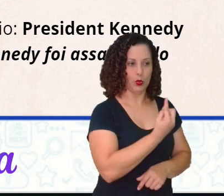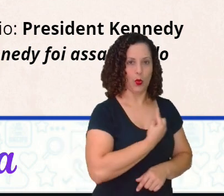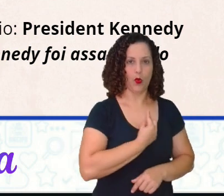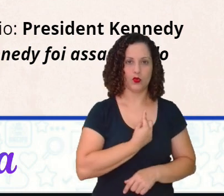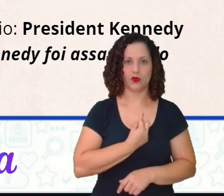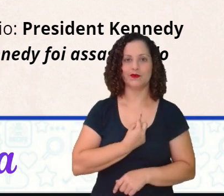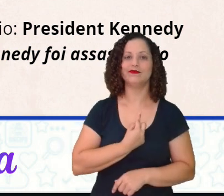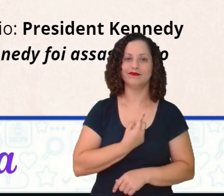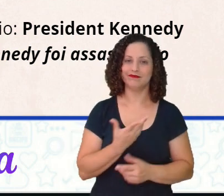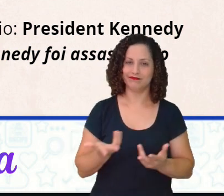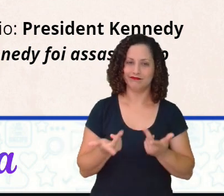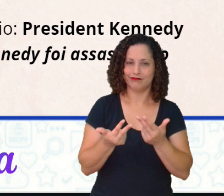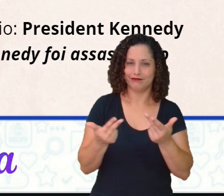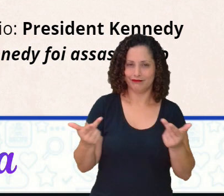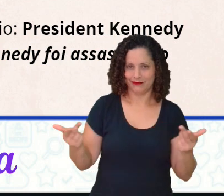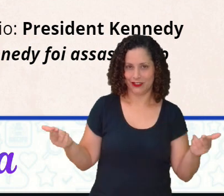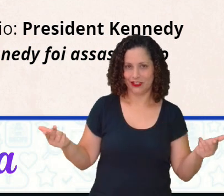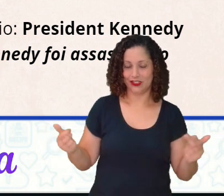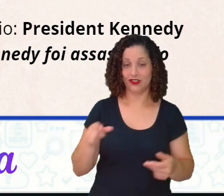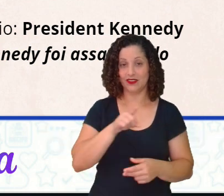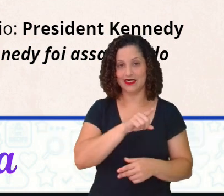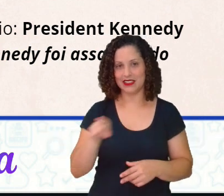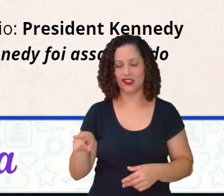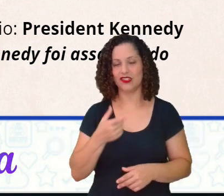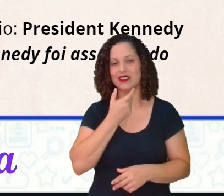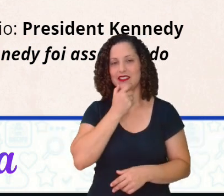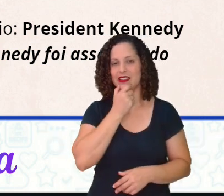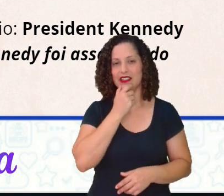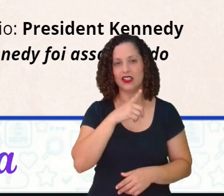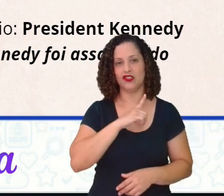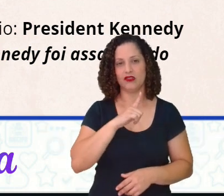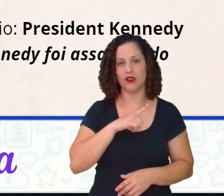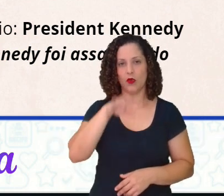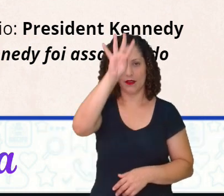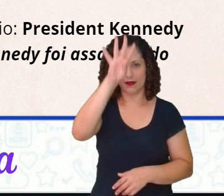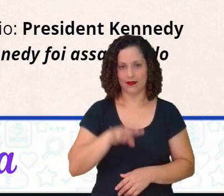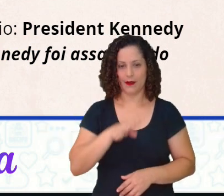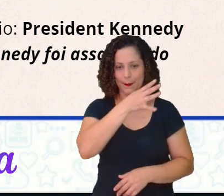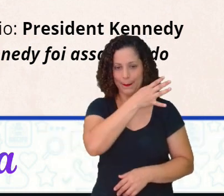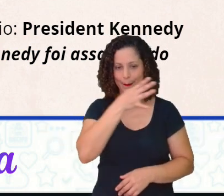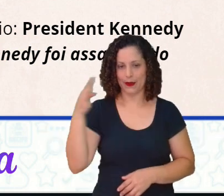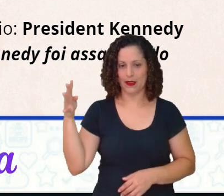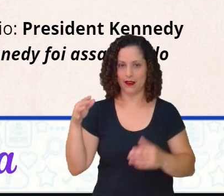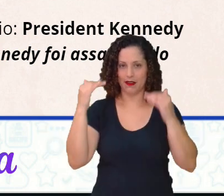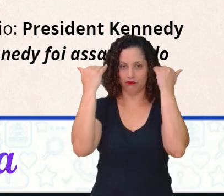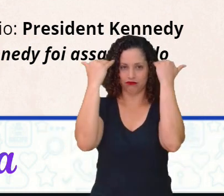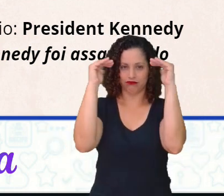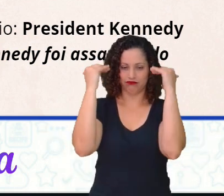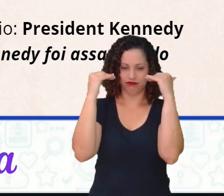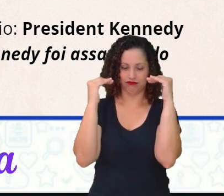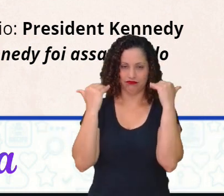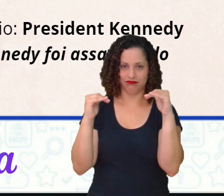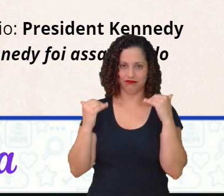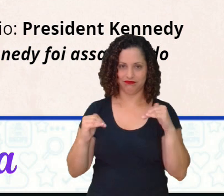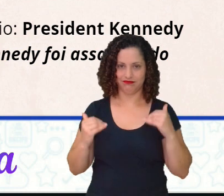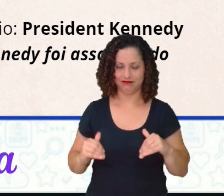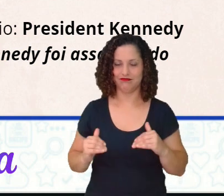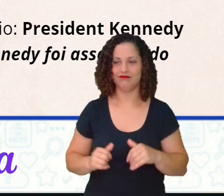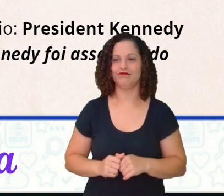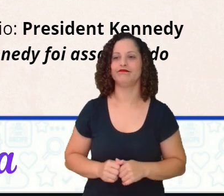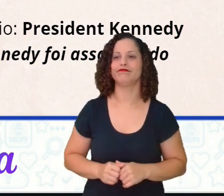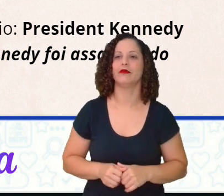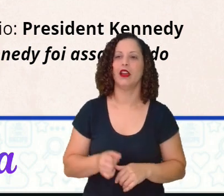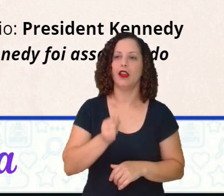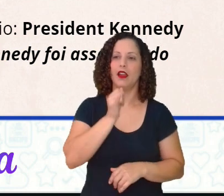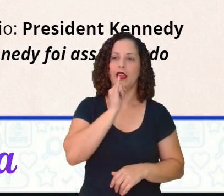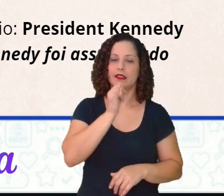vai, né? Em inglês, vocês têm uma tabelinha. Tá, aí tem exemplo. My father is retired,